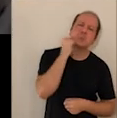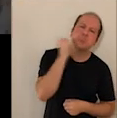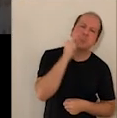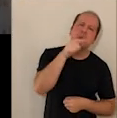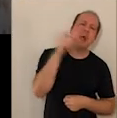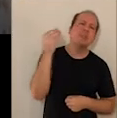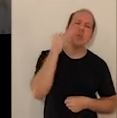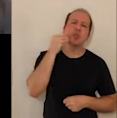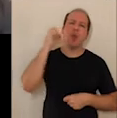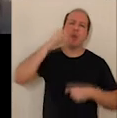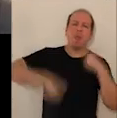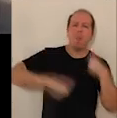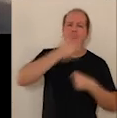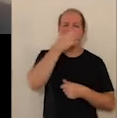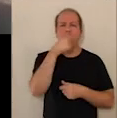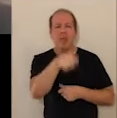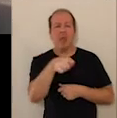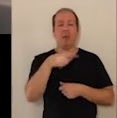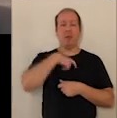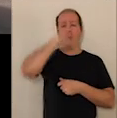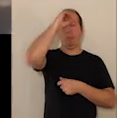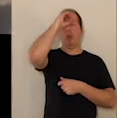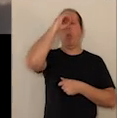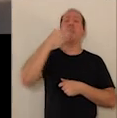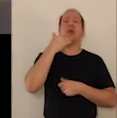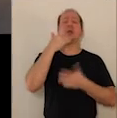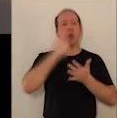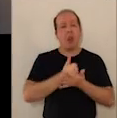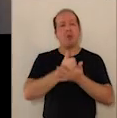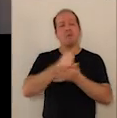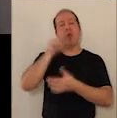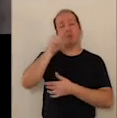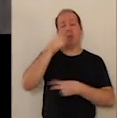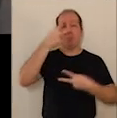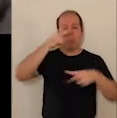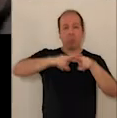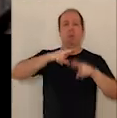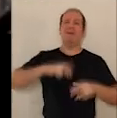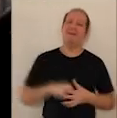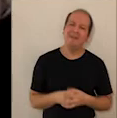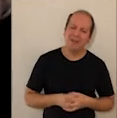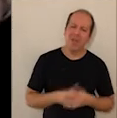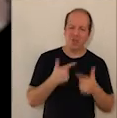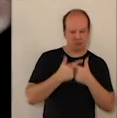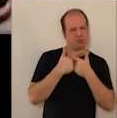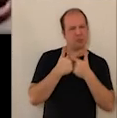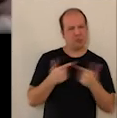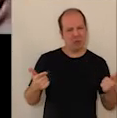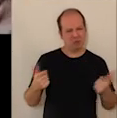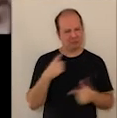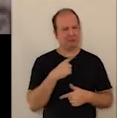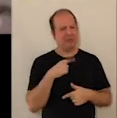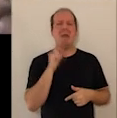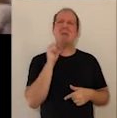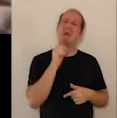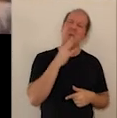violentar uma jovem indefesa. Peço-lhe que ele seja levado a juízo. Às suas ordens, meu senhor, mas foi